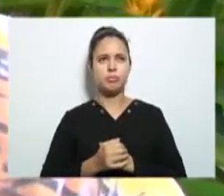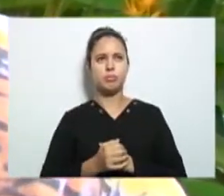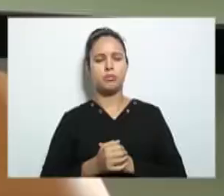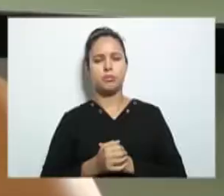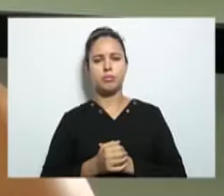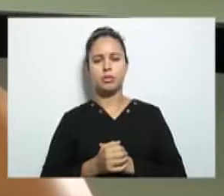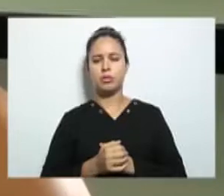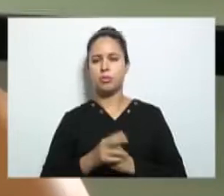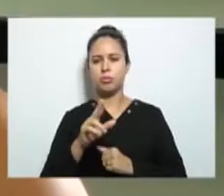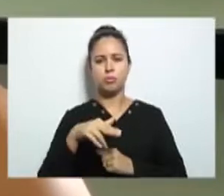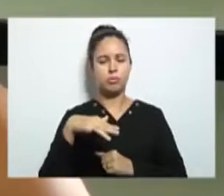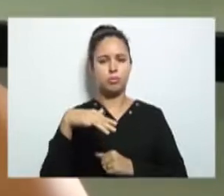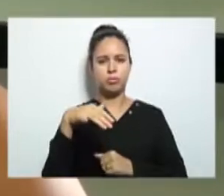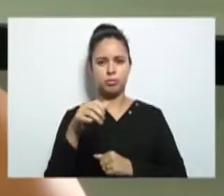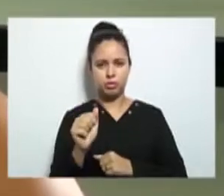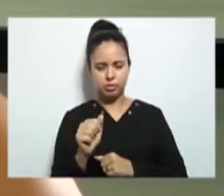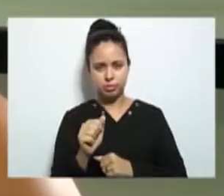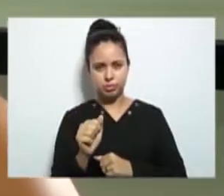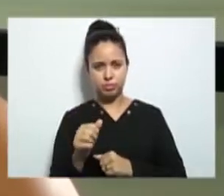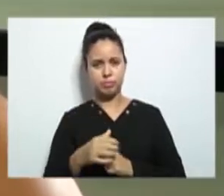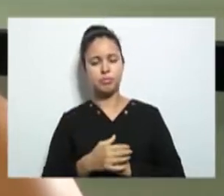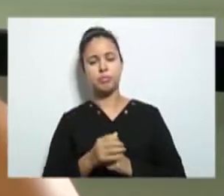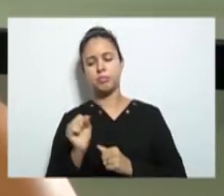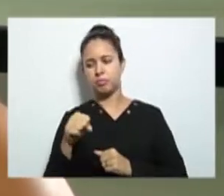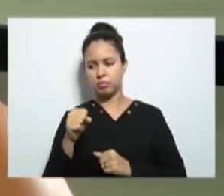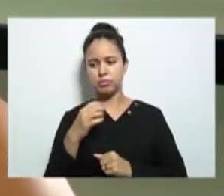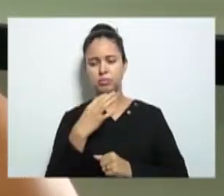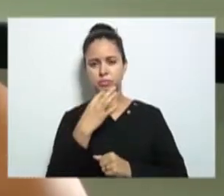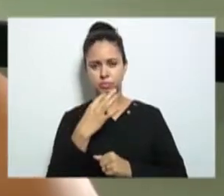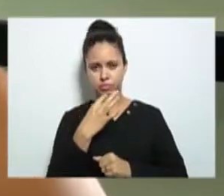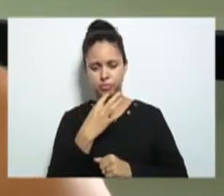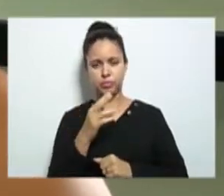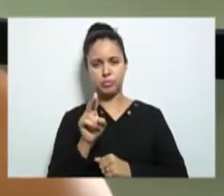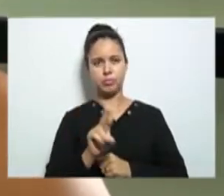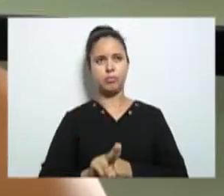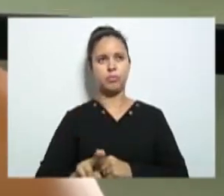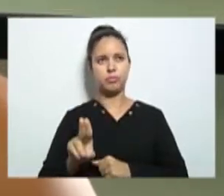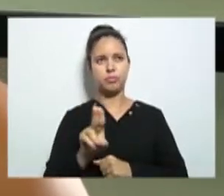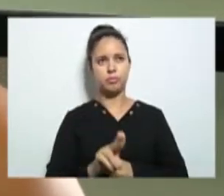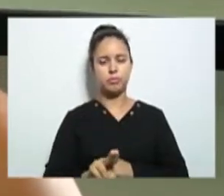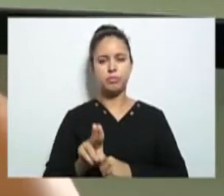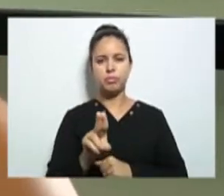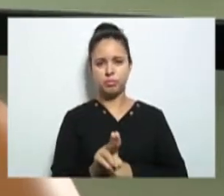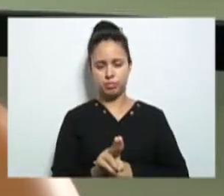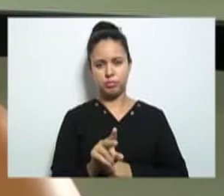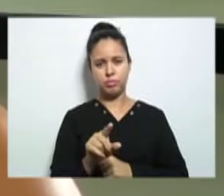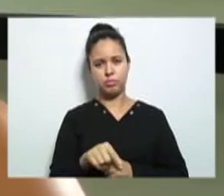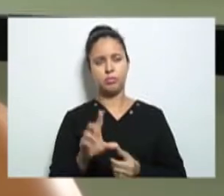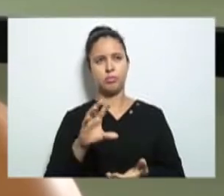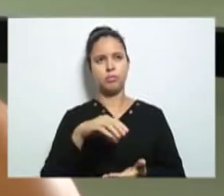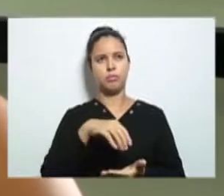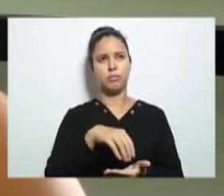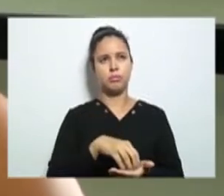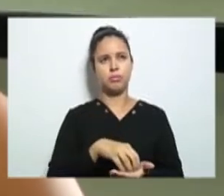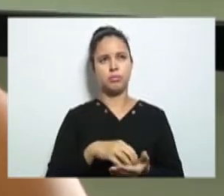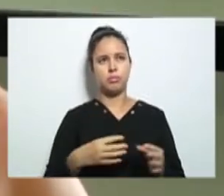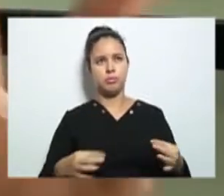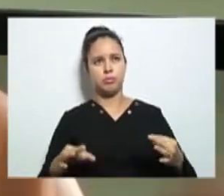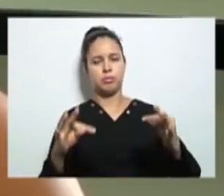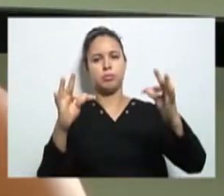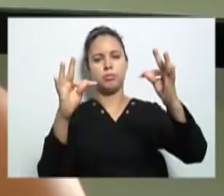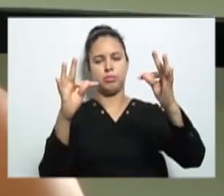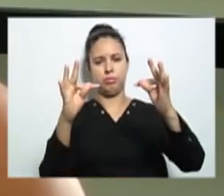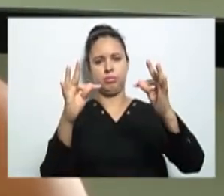o Linux. Sim, conheço o Linux. Nós utilizamos o Linux no núcleo de tecnologia educacional. Inclusive na